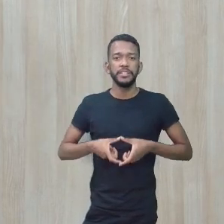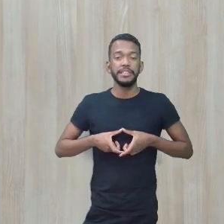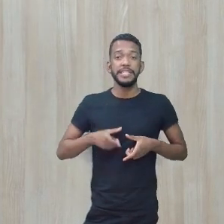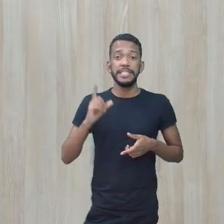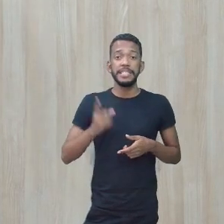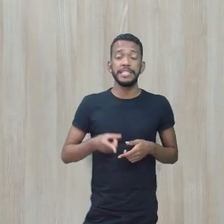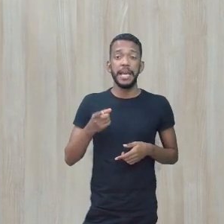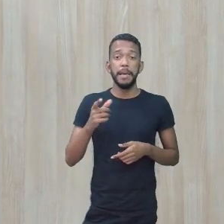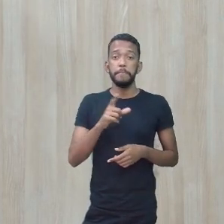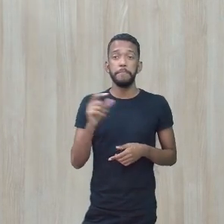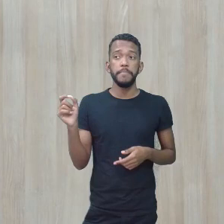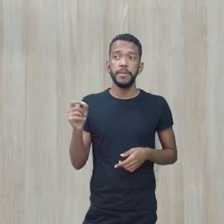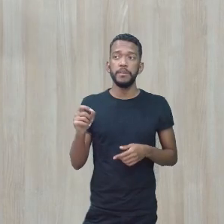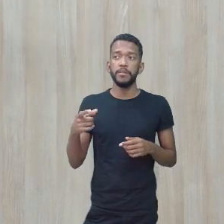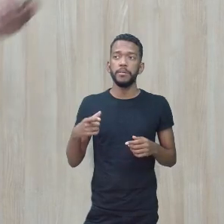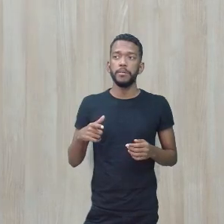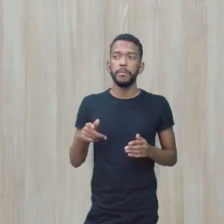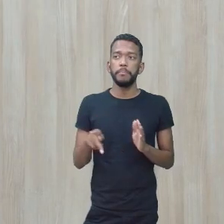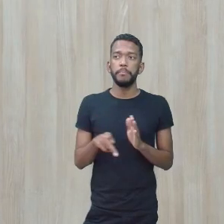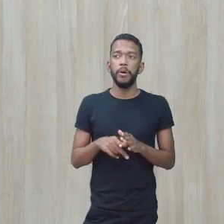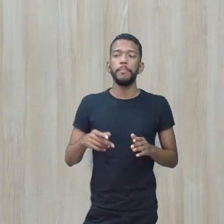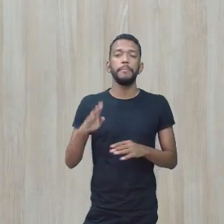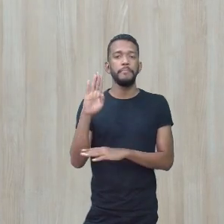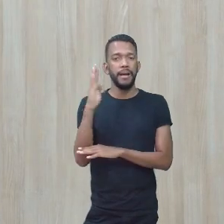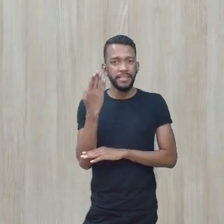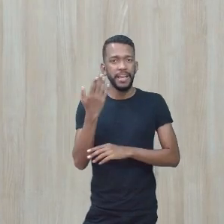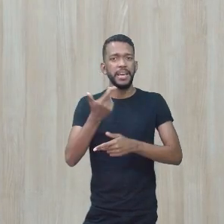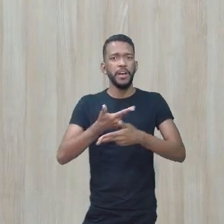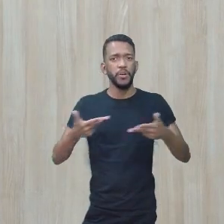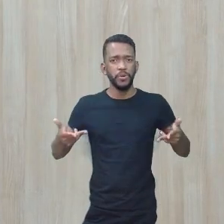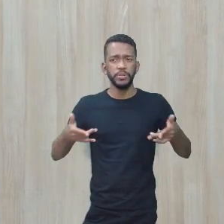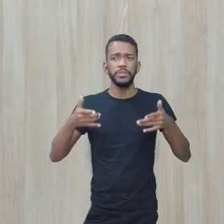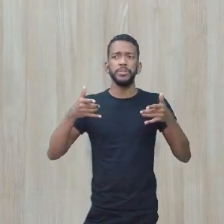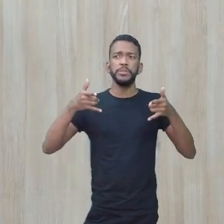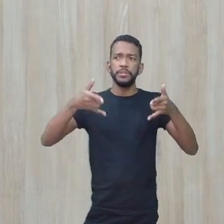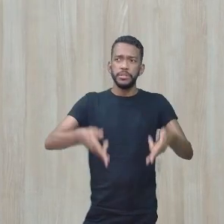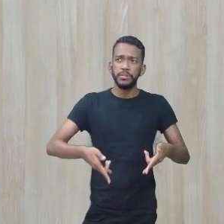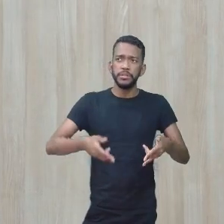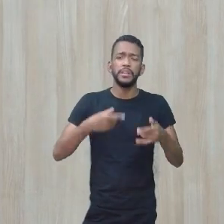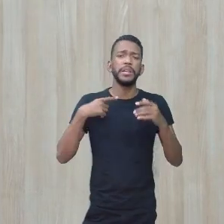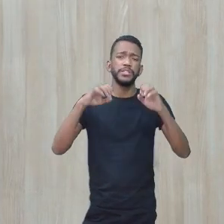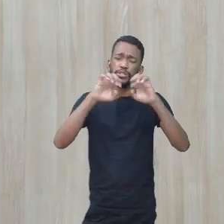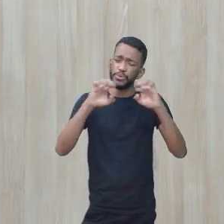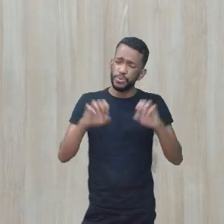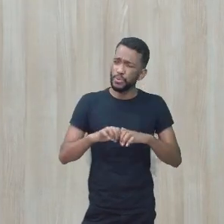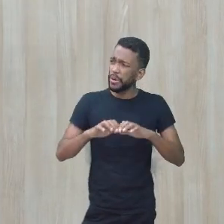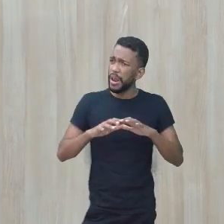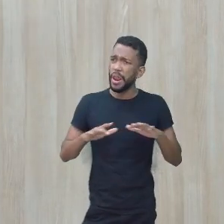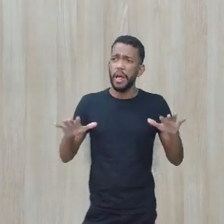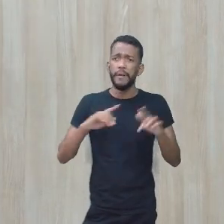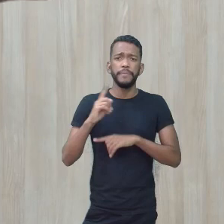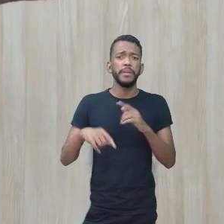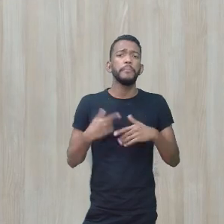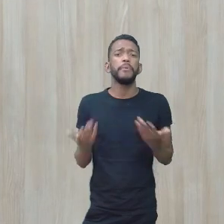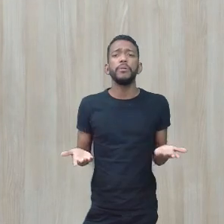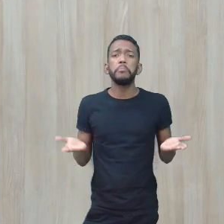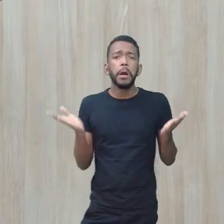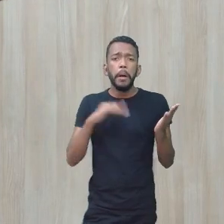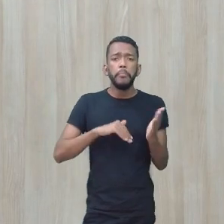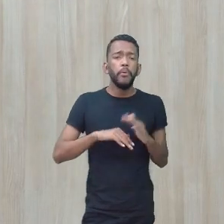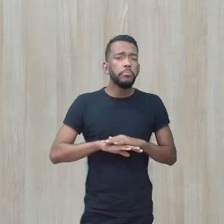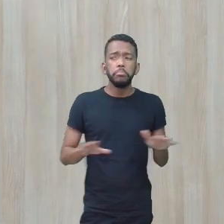100 mil camas de madeira, de tudo, e aí tem essa estrutura todinha e depois que os jogos